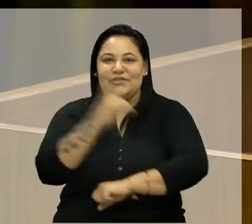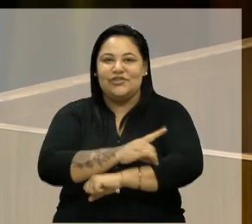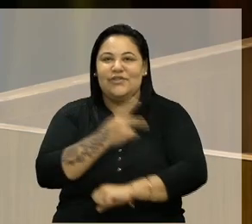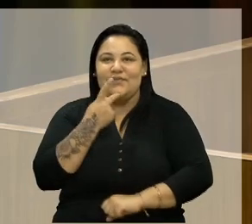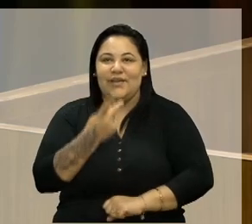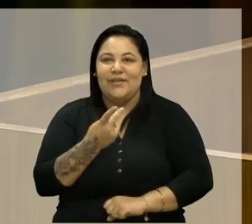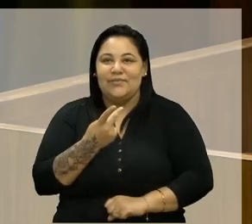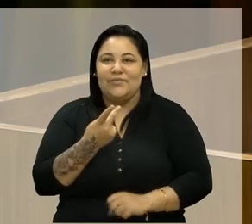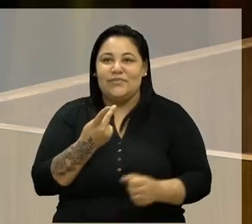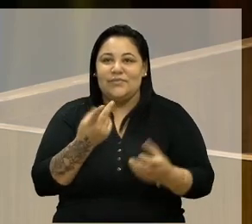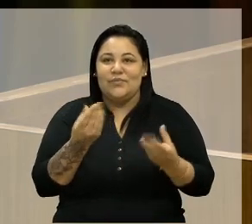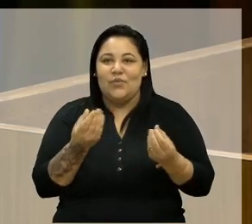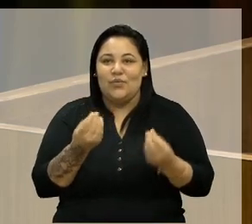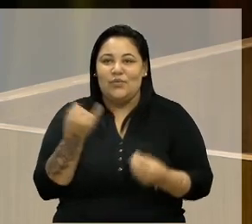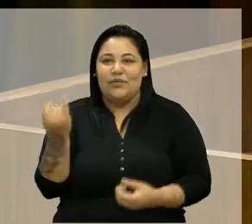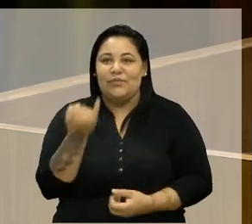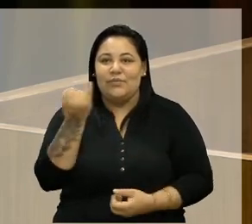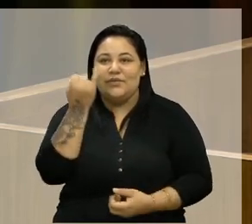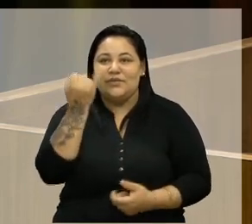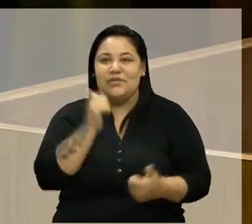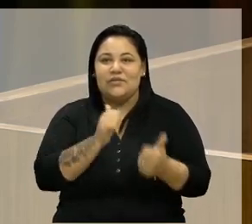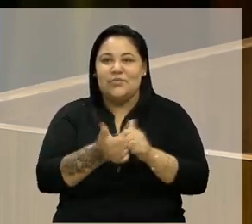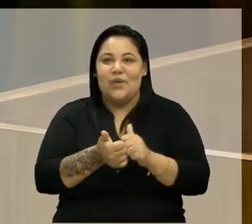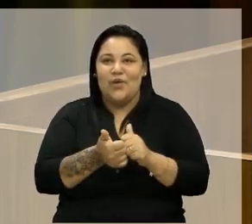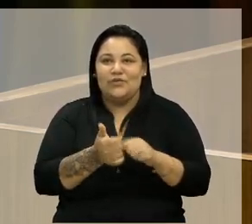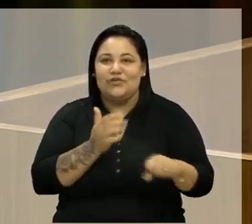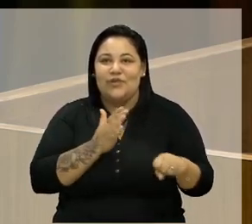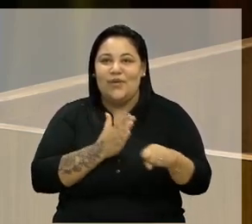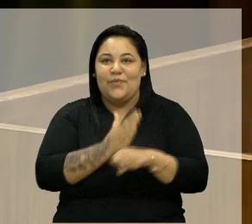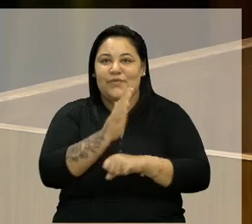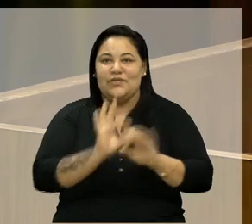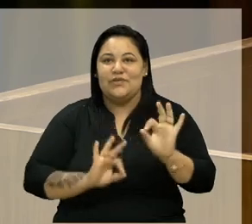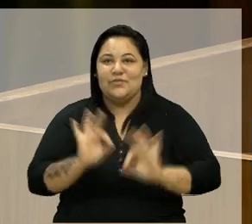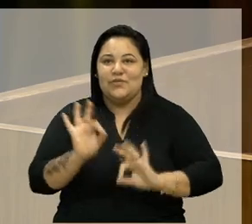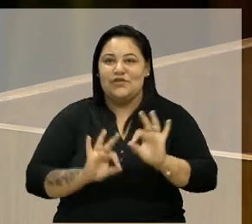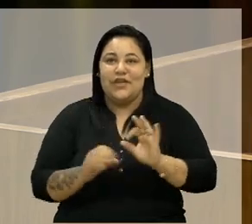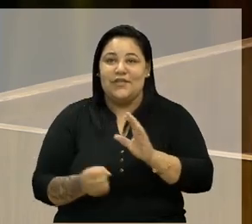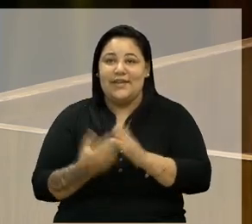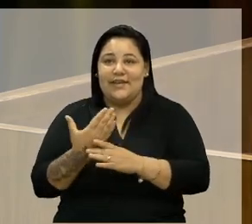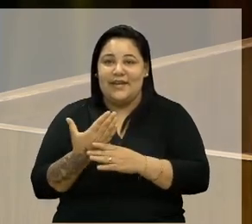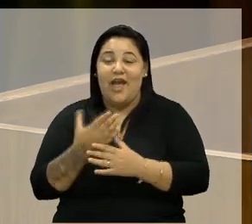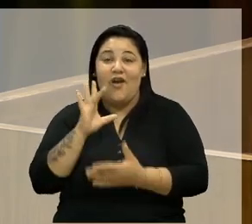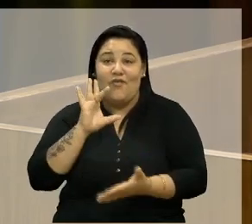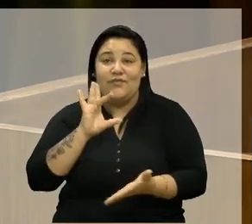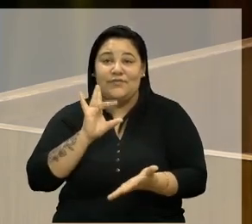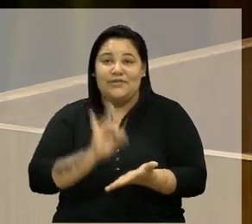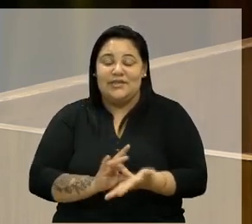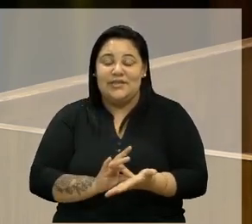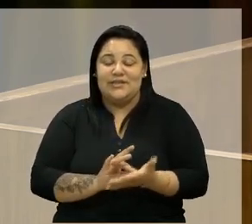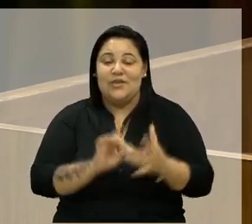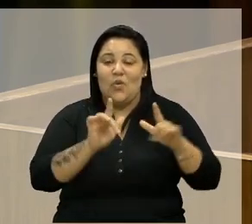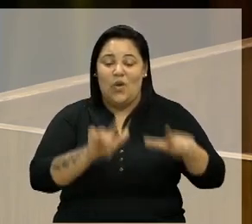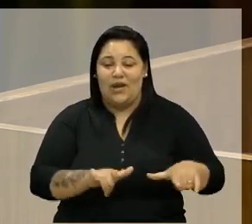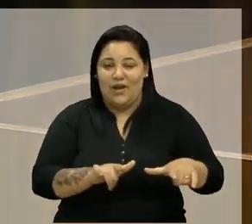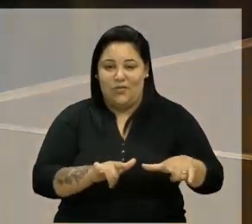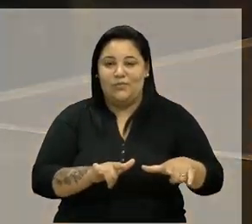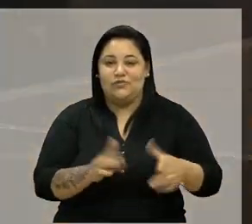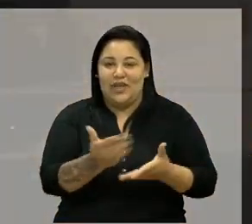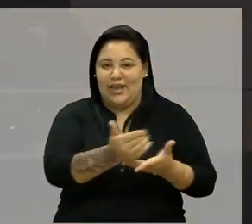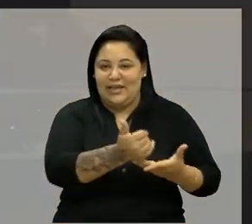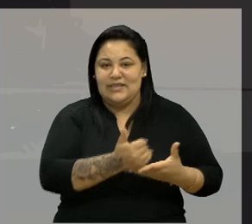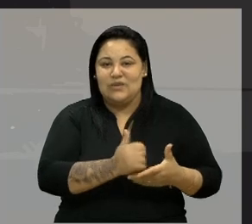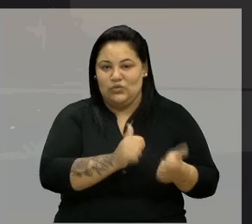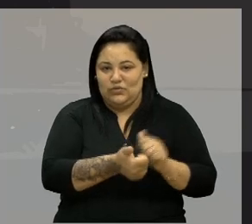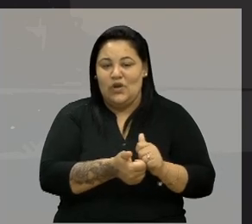muito sobre a importância do esporte né com aprovação do projeto que cria que oficializa o banco do Esporte e falar